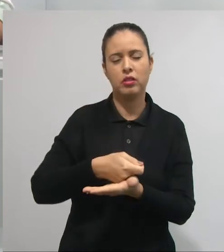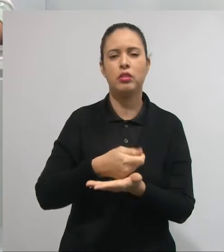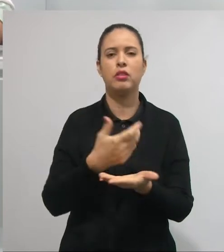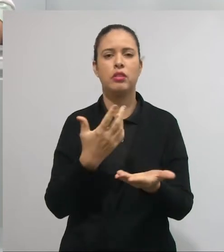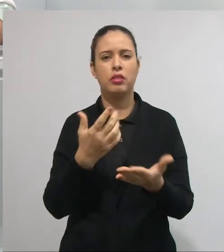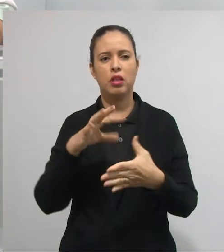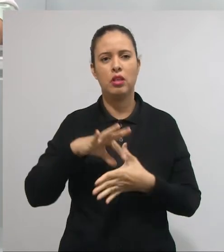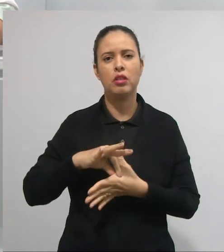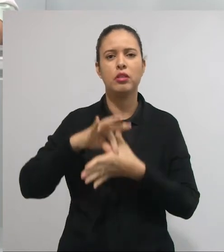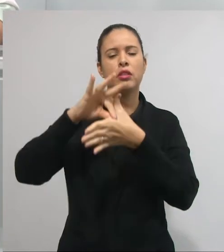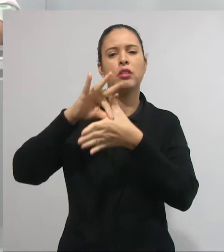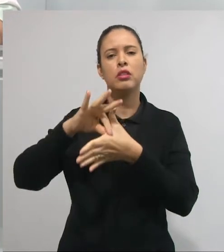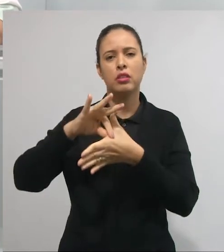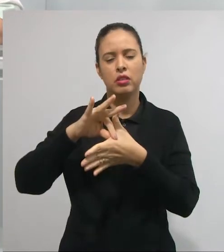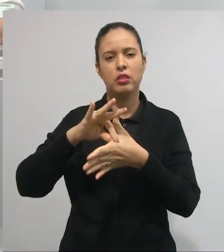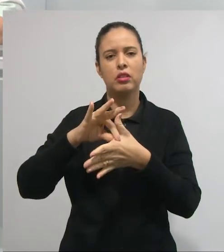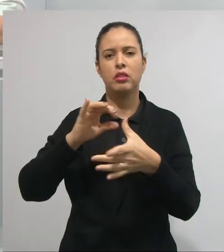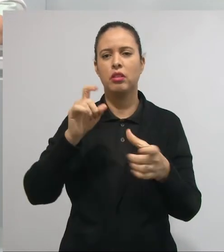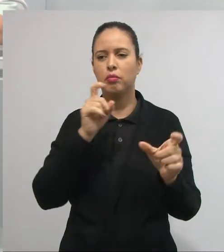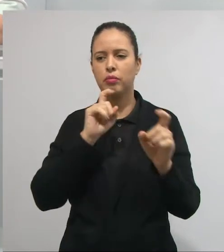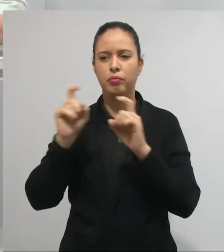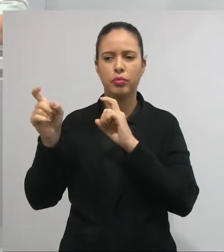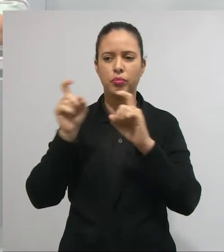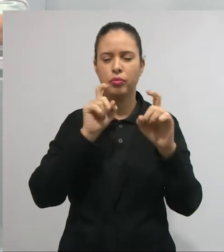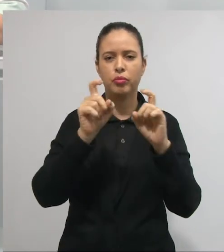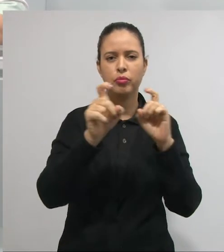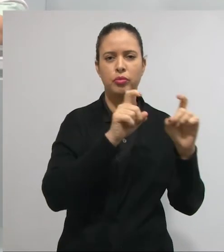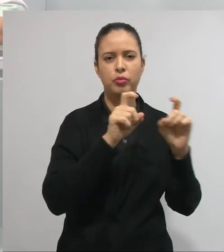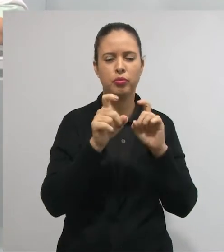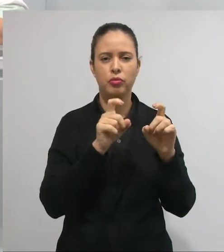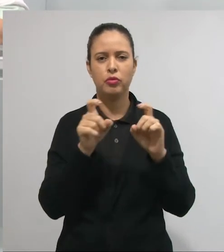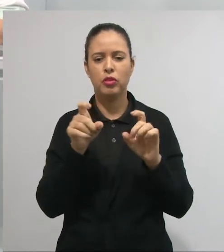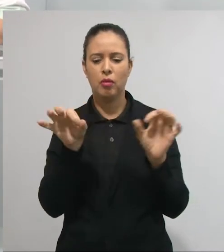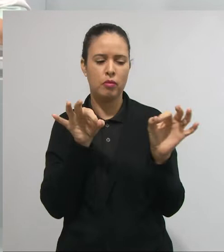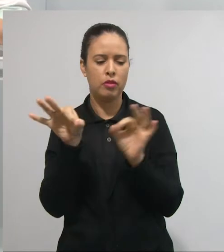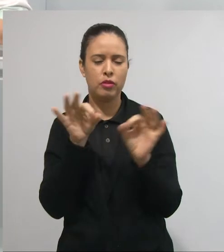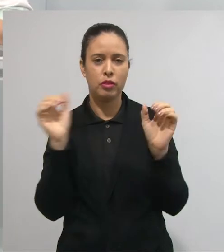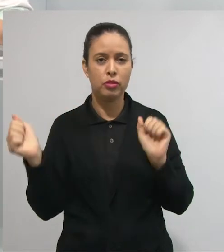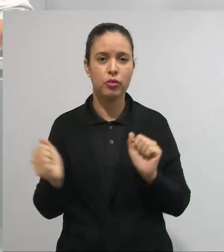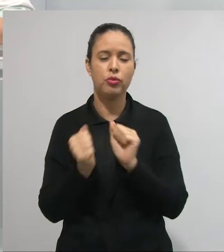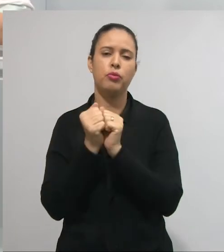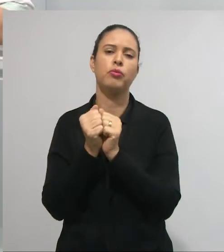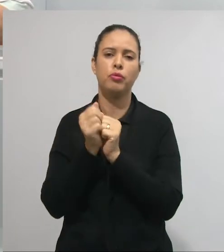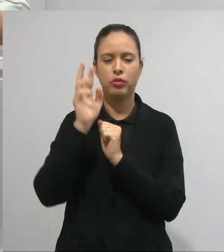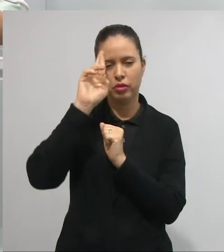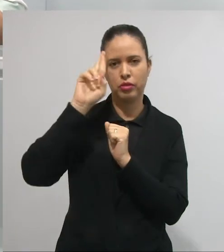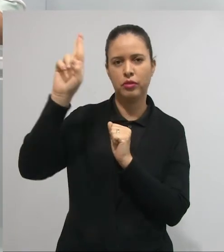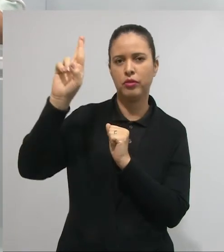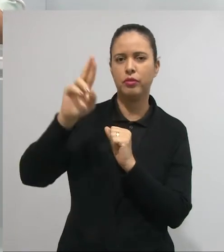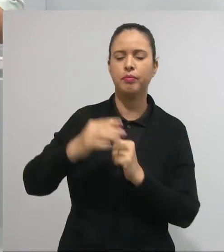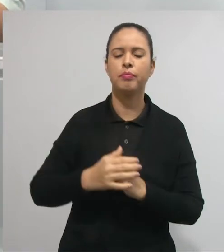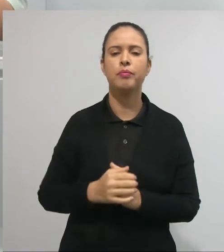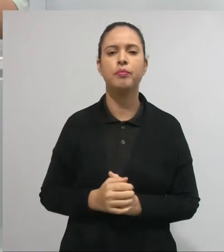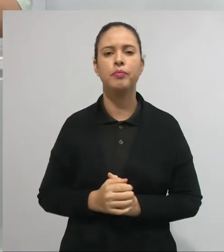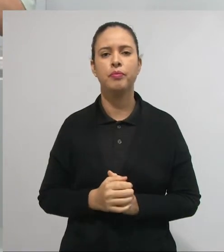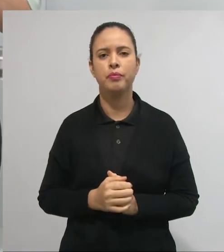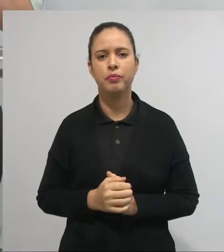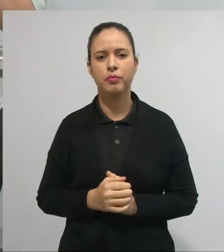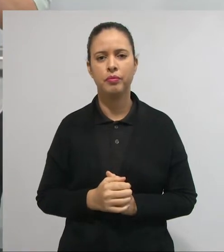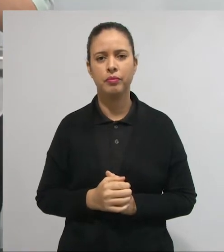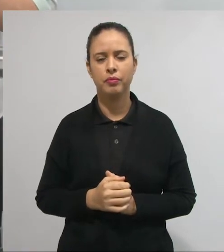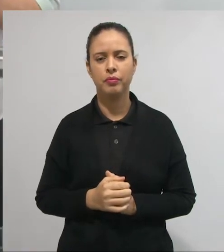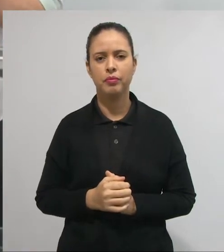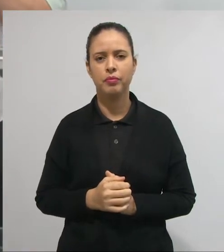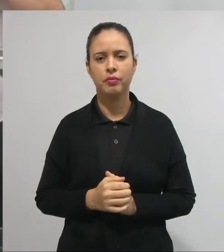as lideranças começaram a mostrar, a planejar junto com elas, né? É